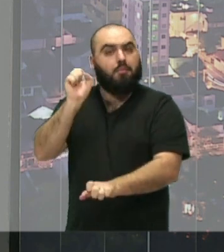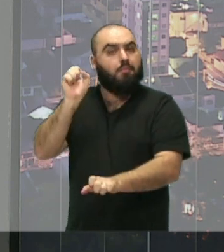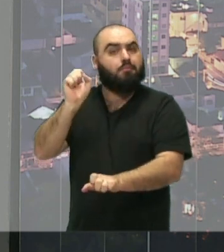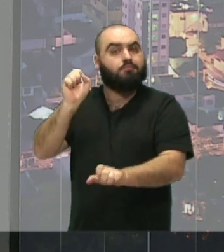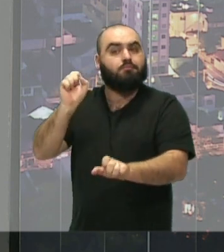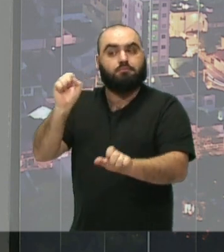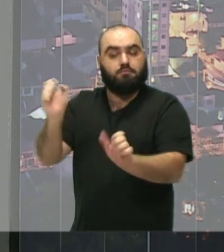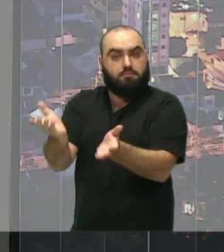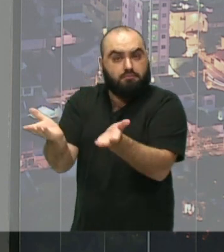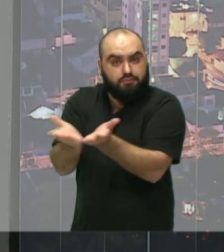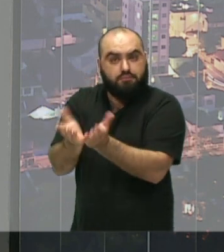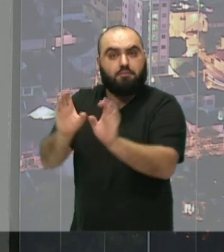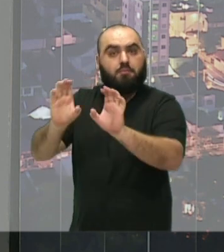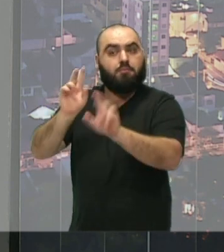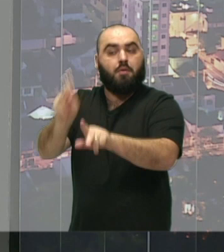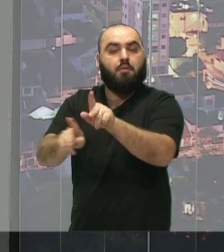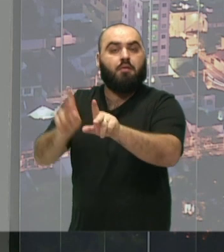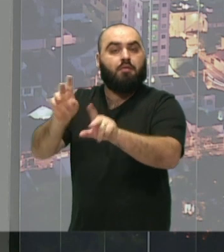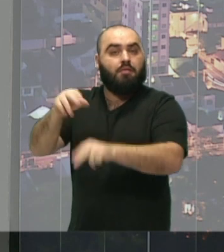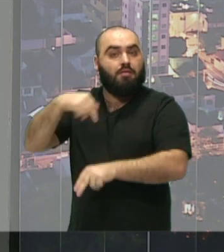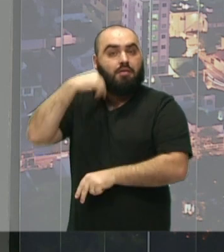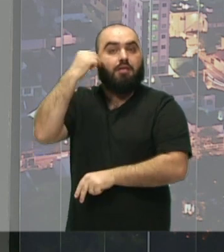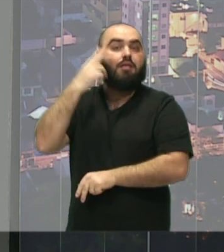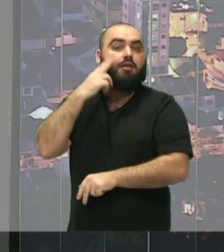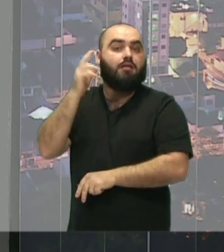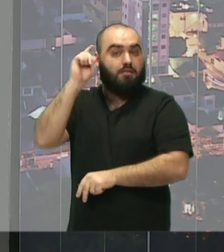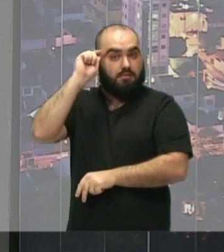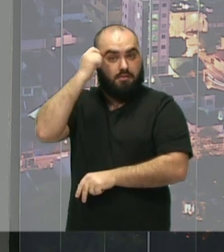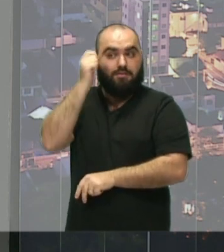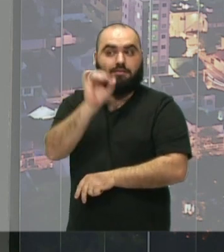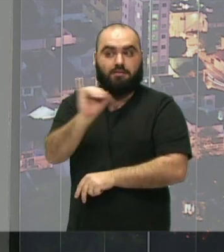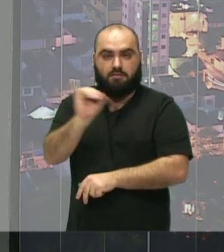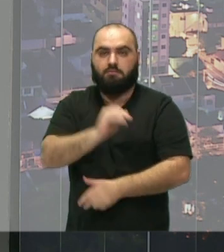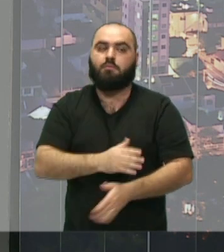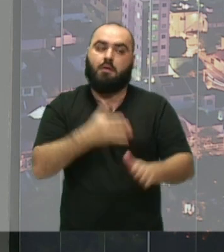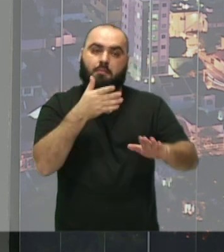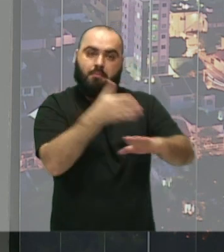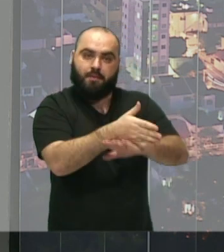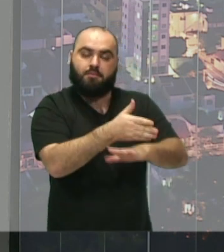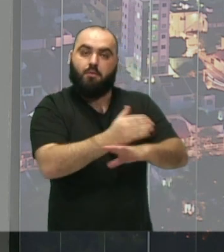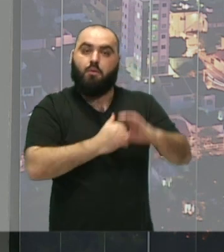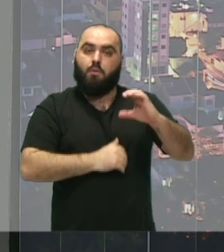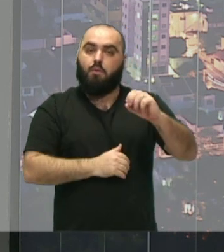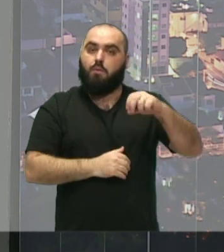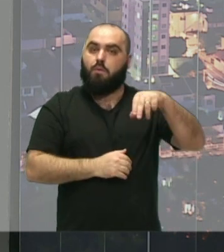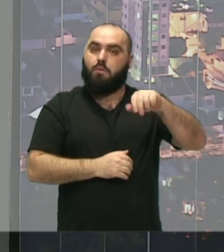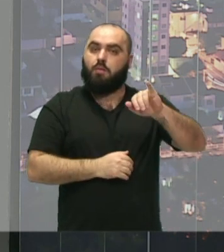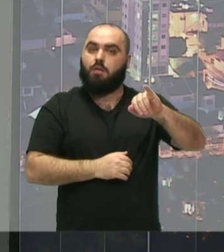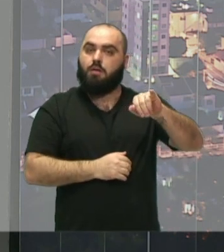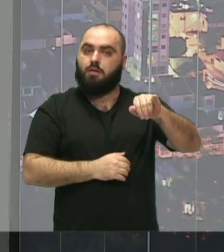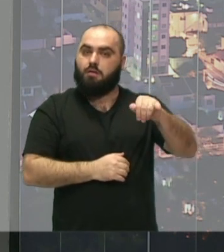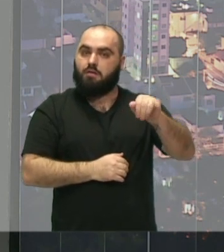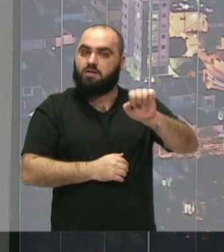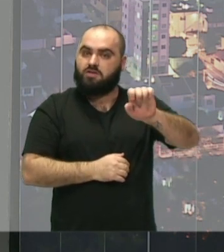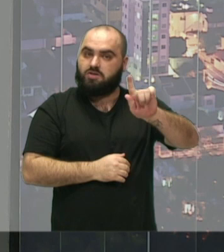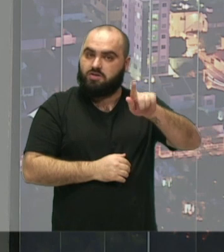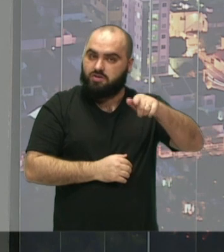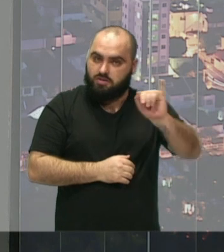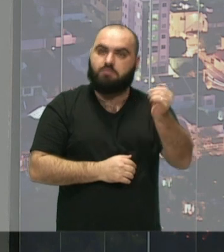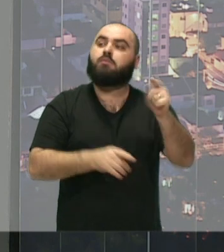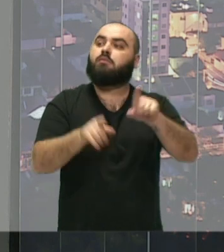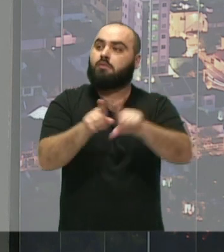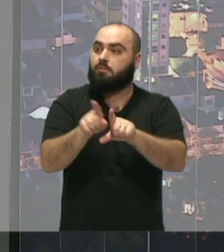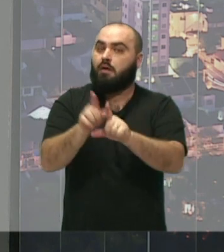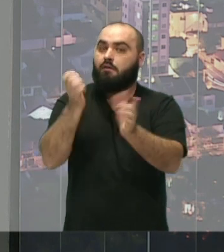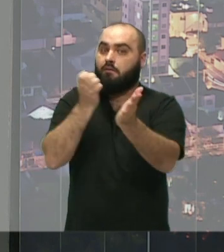além de ter participado do Conselho Municipal de Desenvolvimento da Comunidade Negra de Itajaí, o CONEG. Ela também é servidora efetiva do